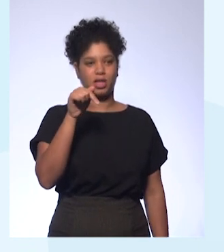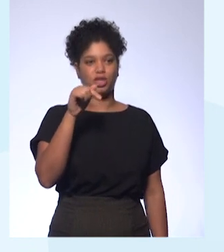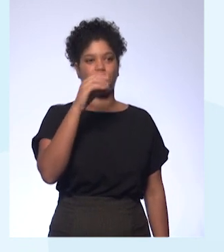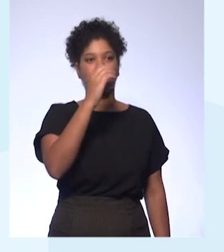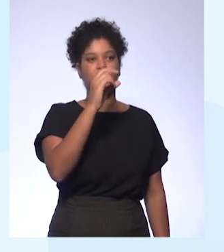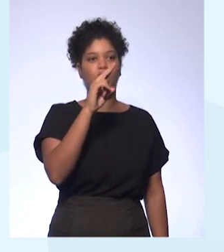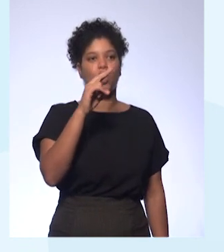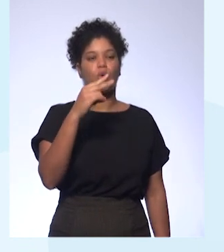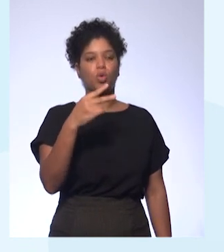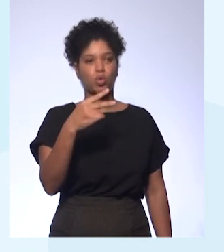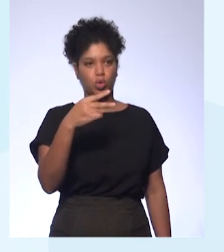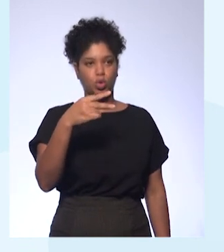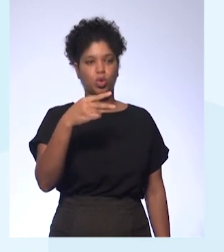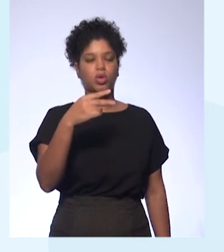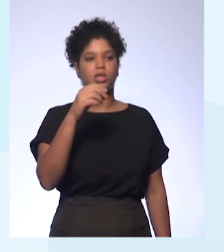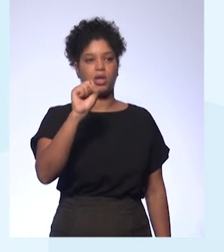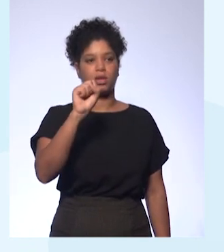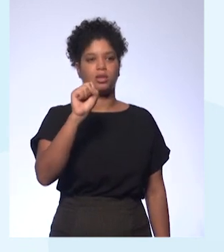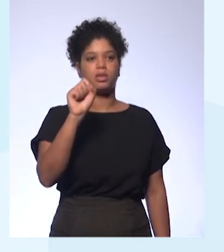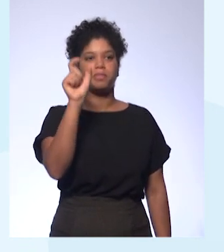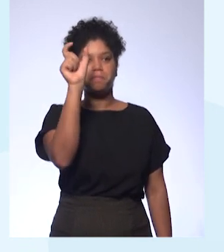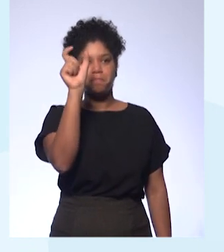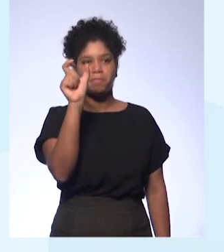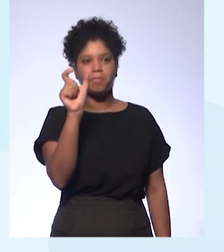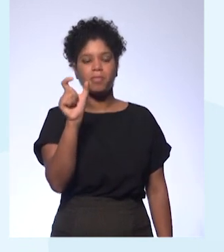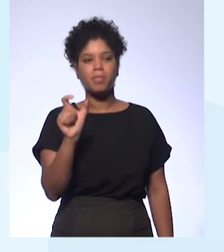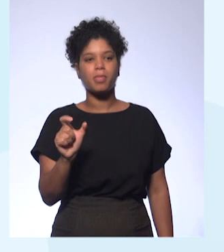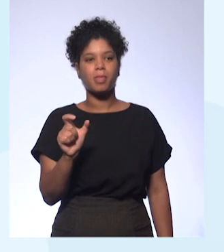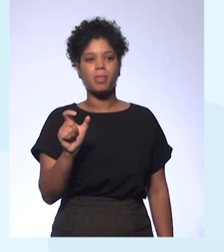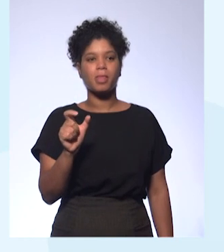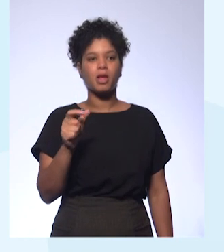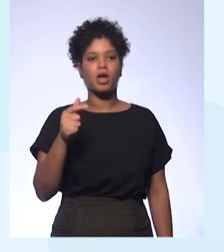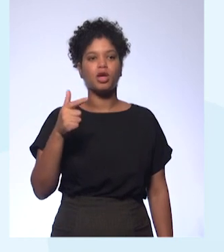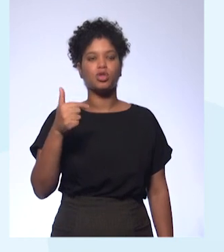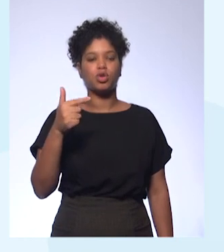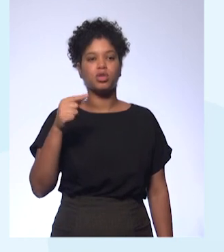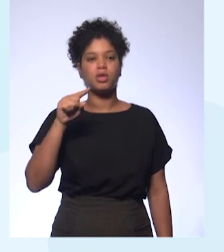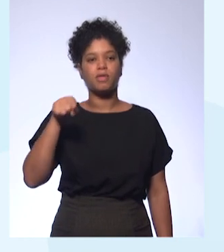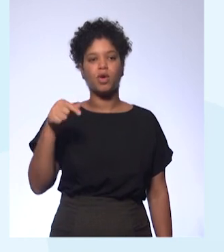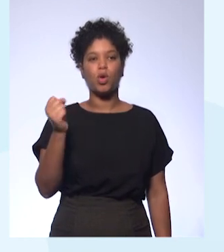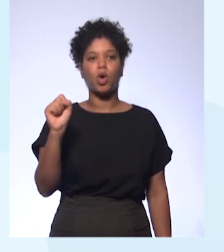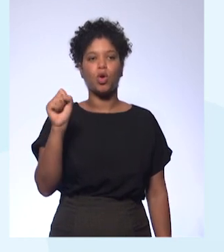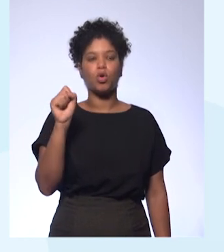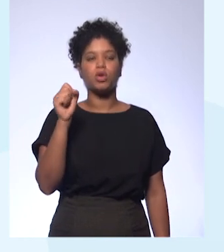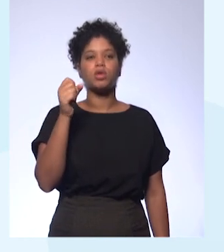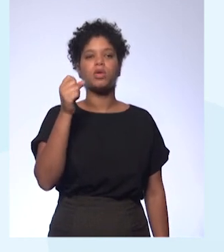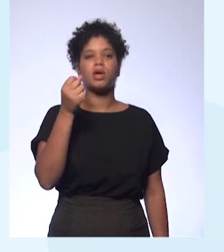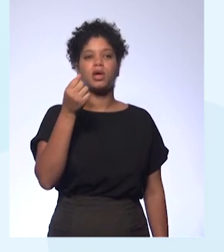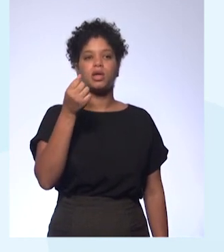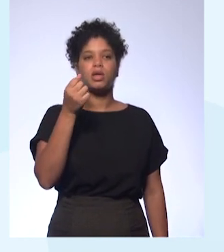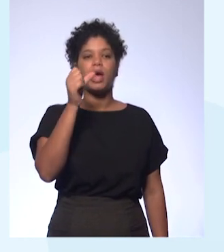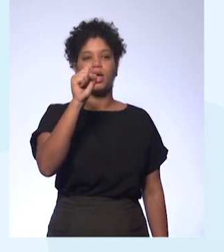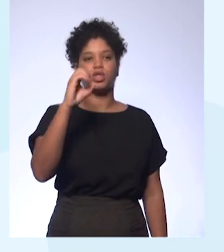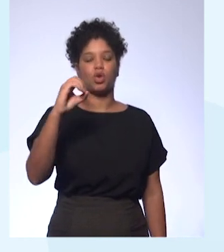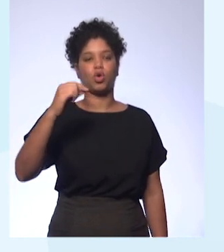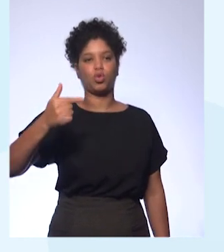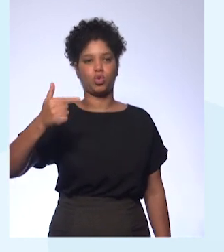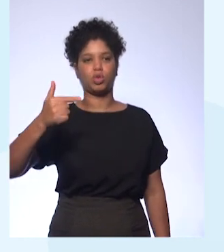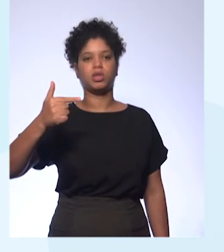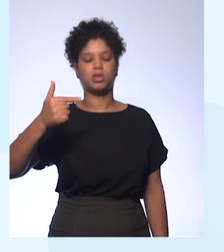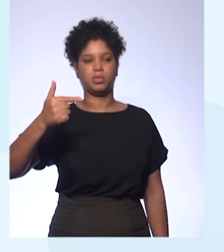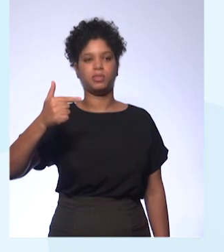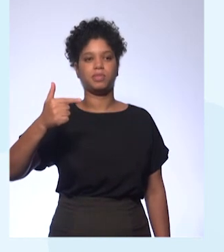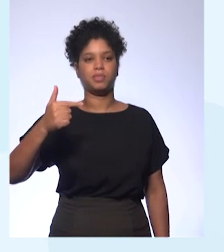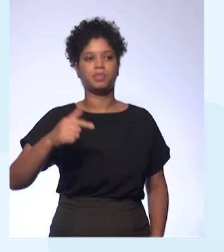ferro 3 e aqui nós temos 12,8 gramas de óxido de enxofre ou dióxido